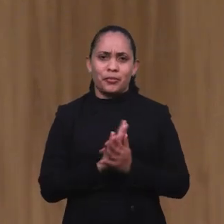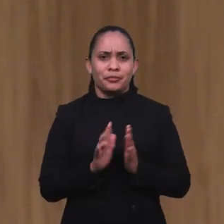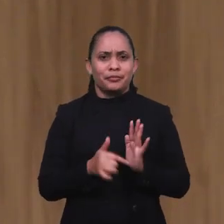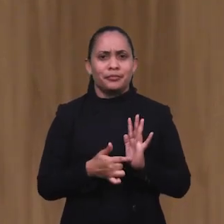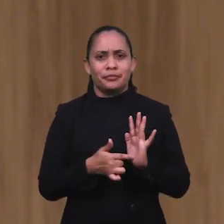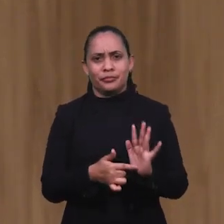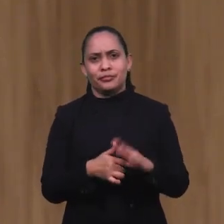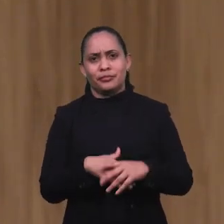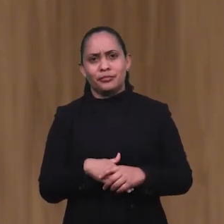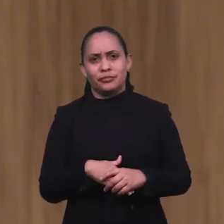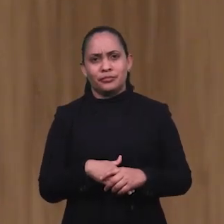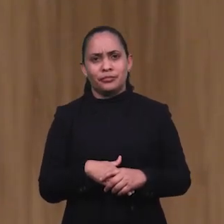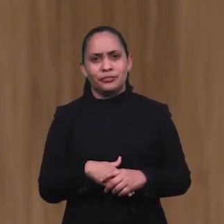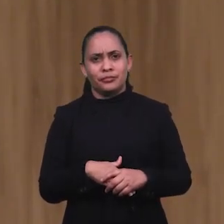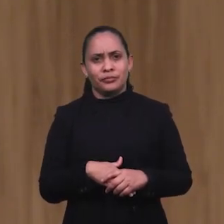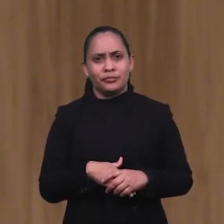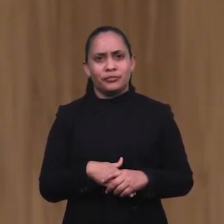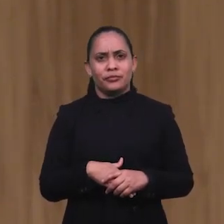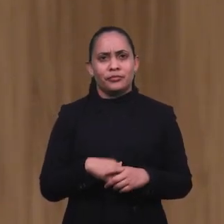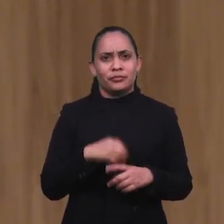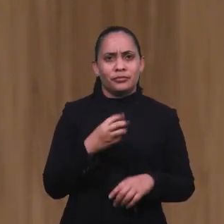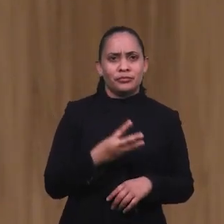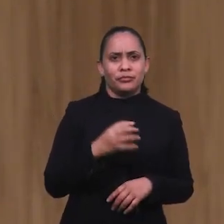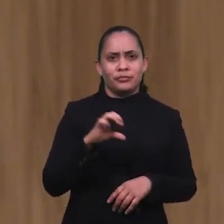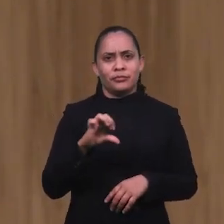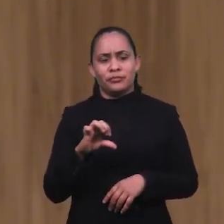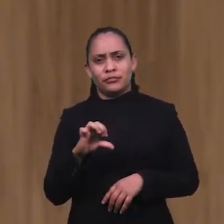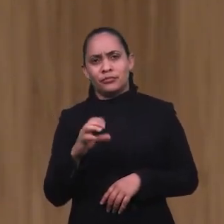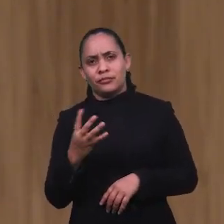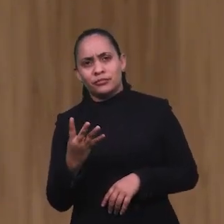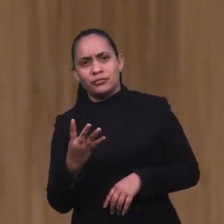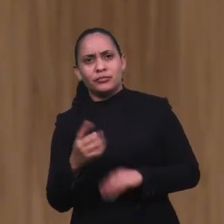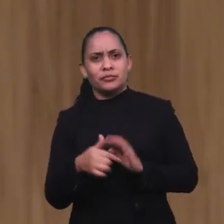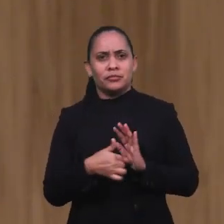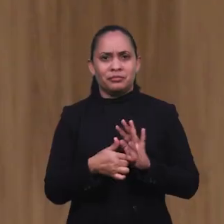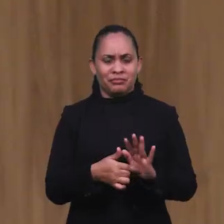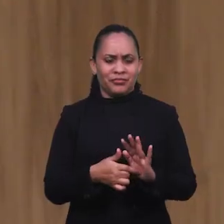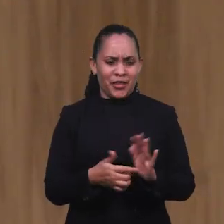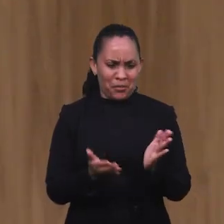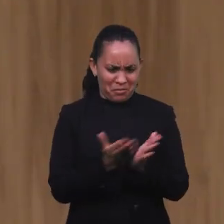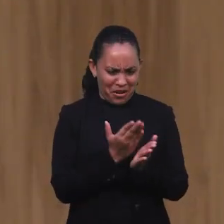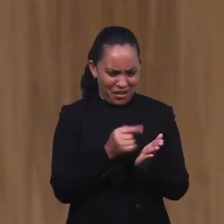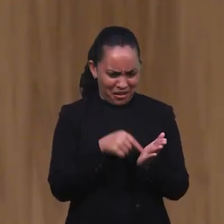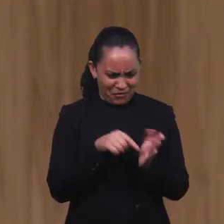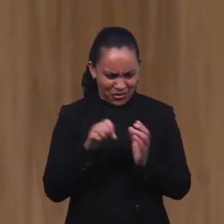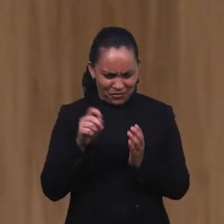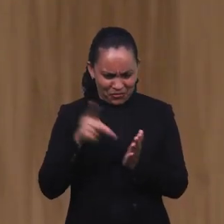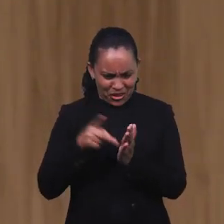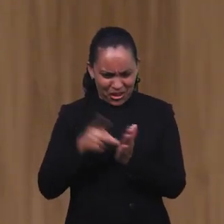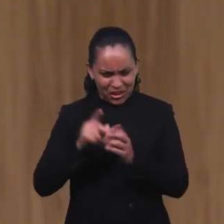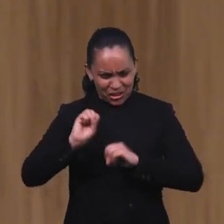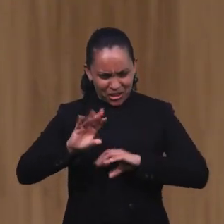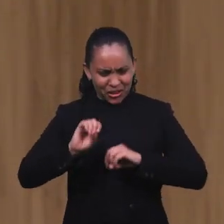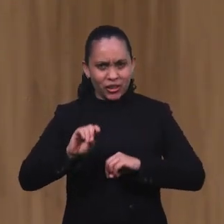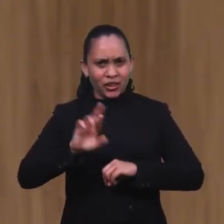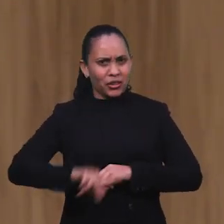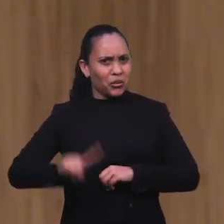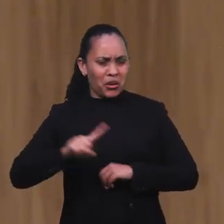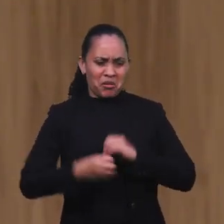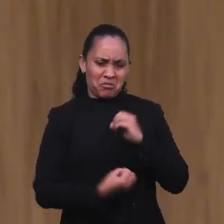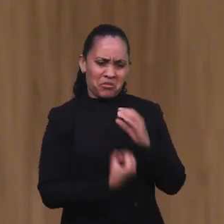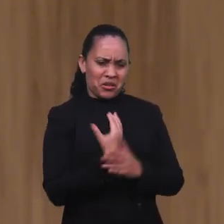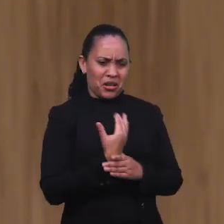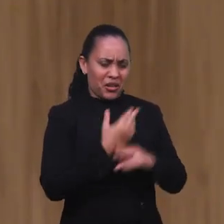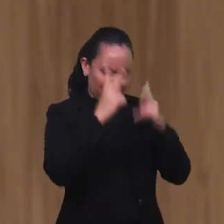39, e Baruque 3, 4 fala sobre a oração aos mortos. Então, a Bíblia não ensina nada disso, é tudo